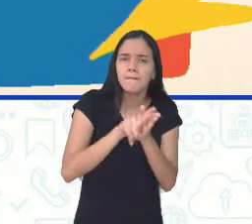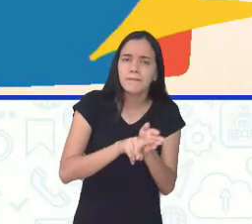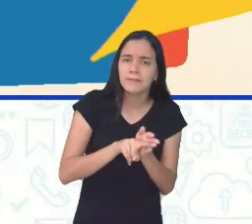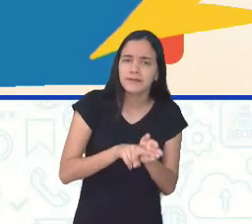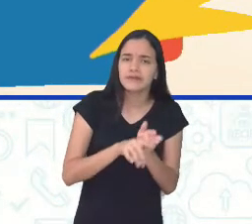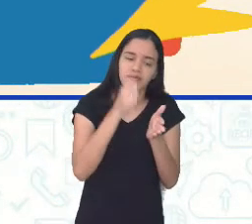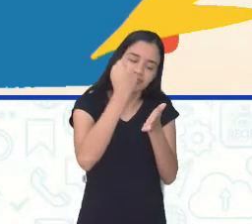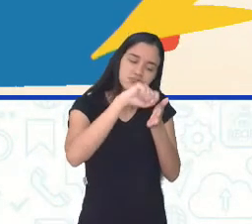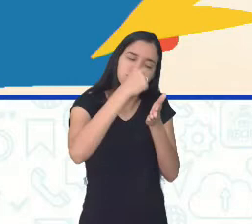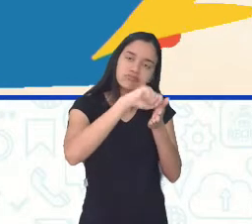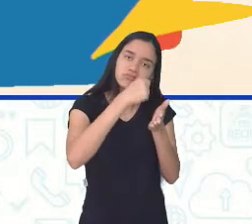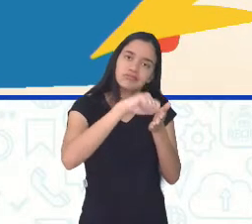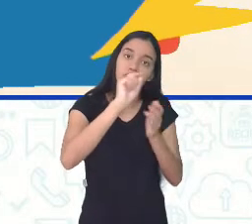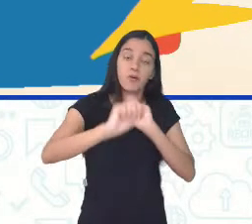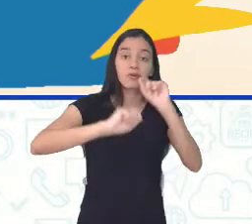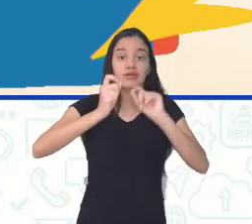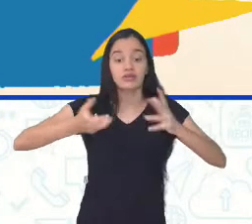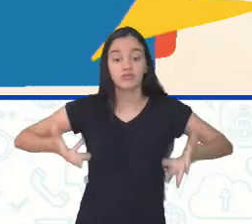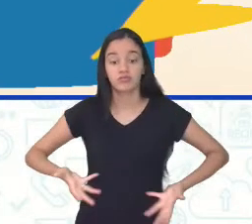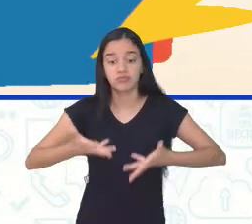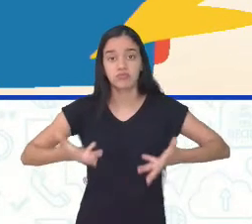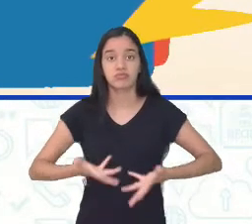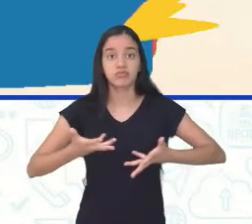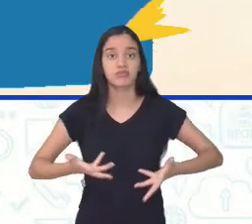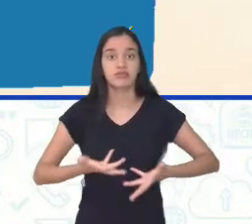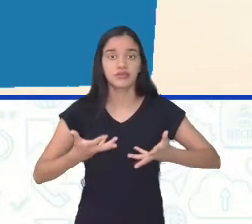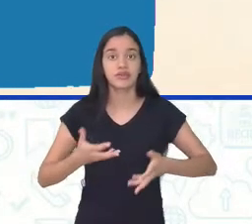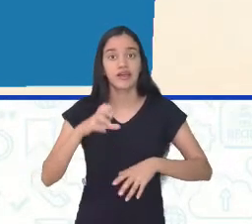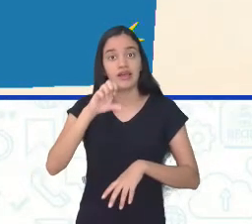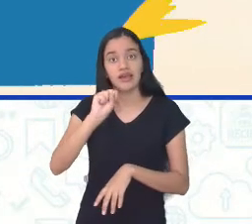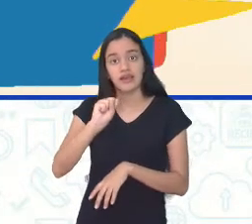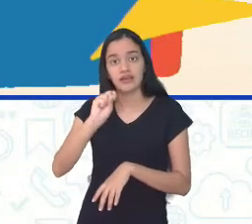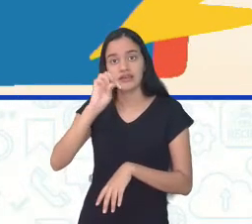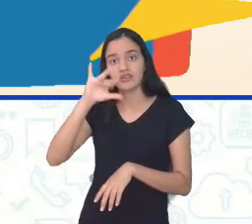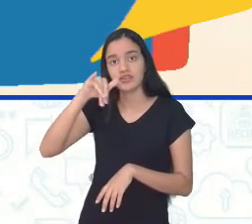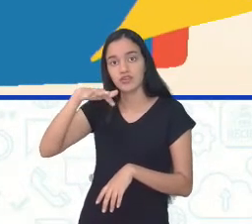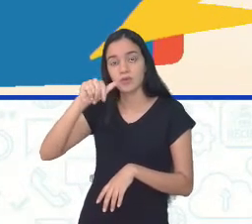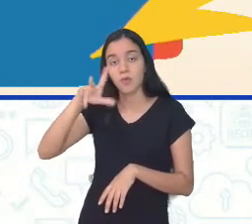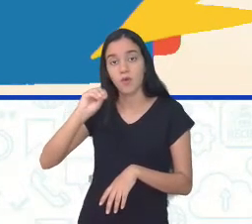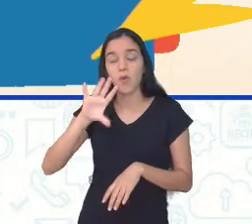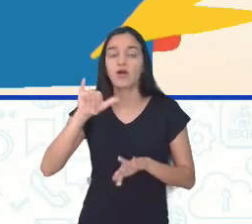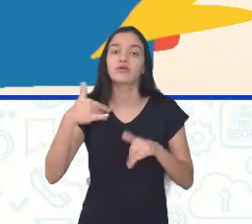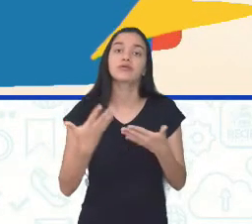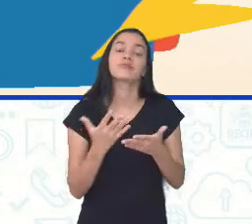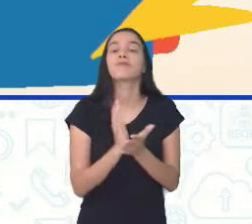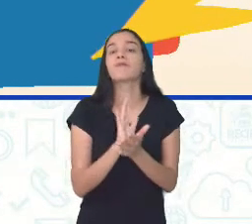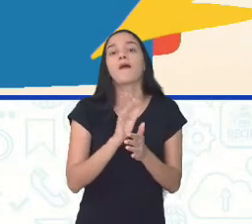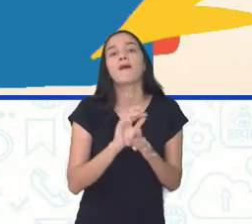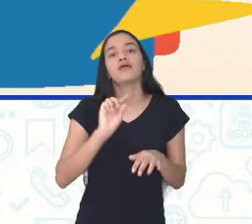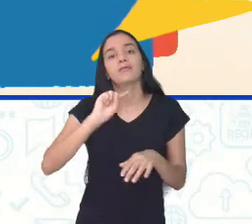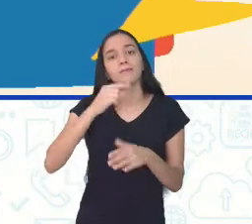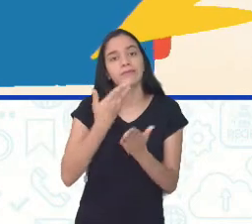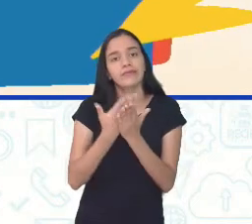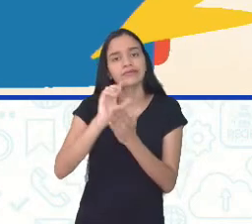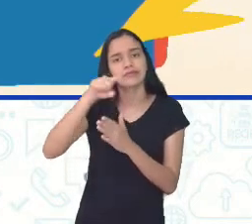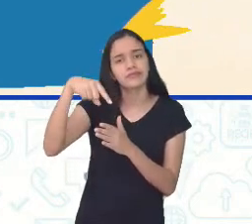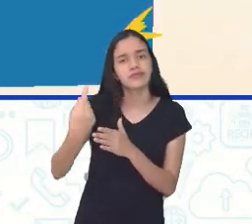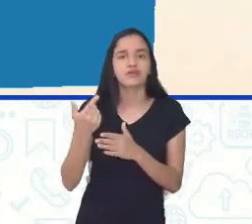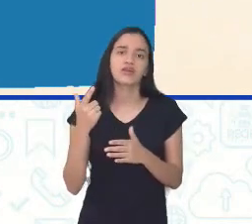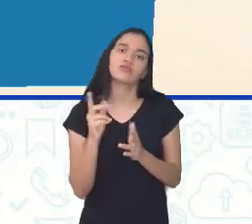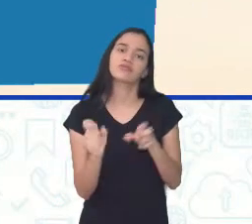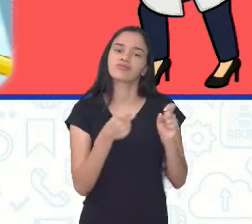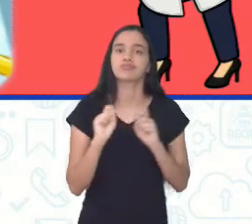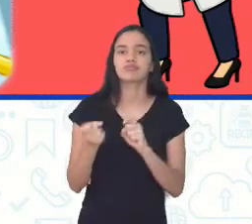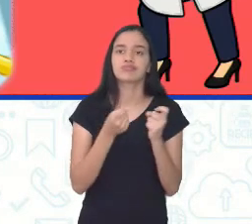anote no seu caderno o que são estímulos. Na próxima aula, nós vamos começar discutindo essa questão aí, o que são